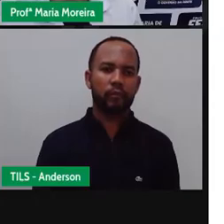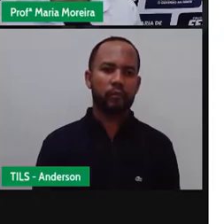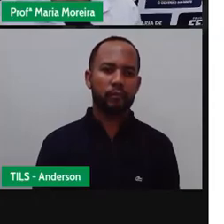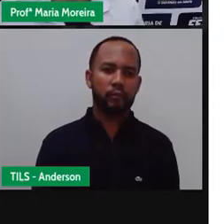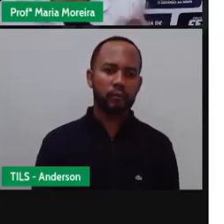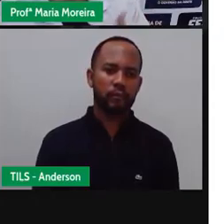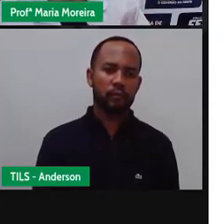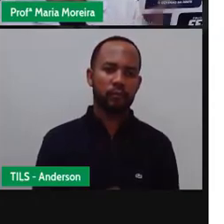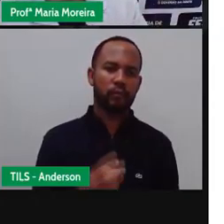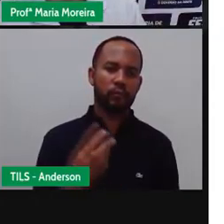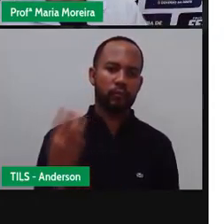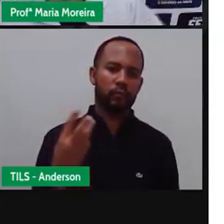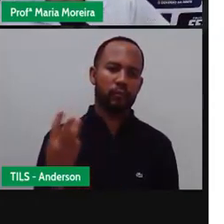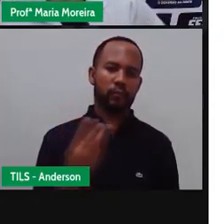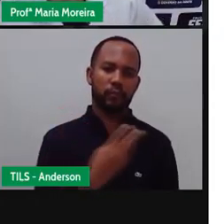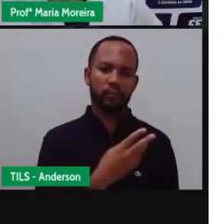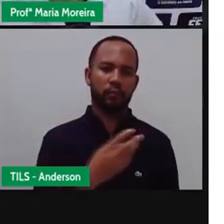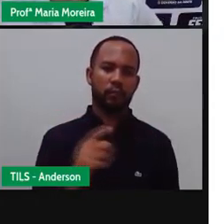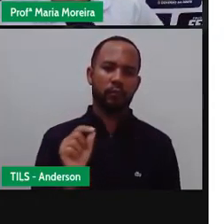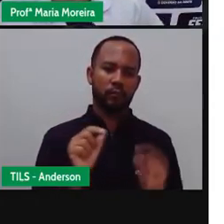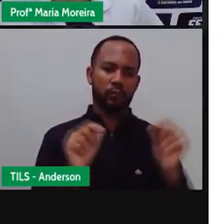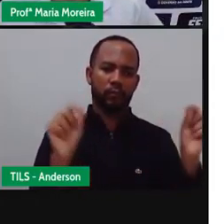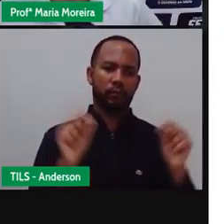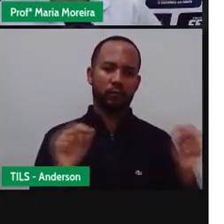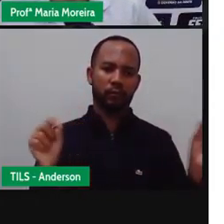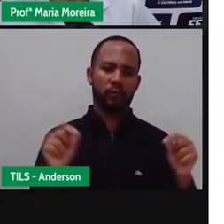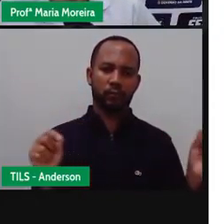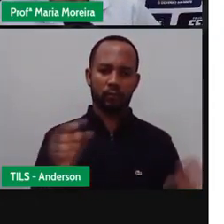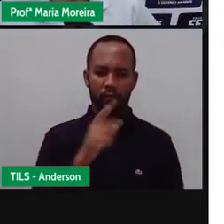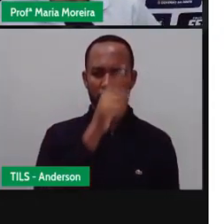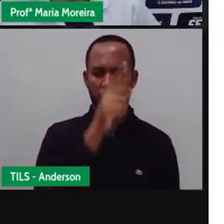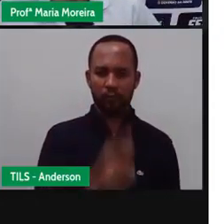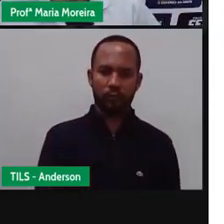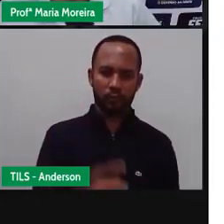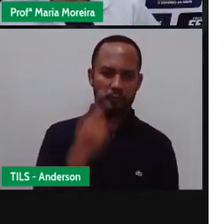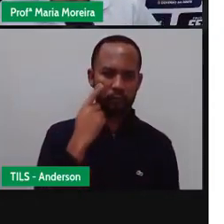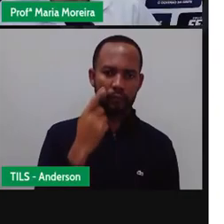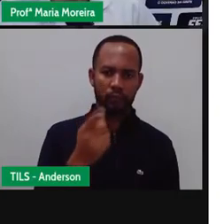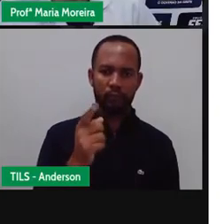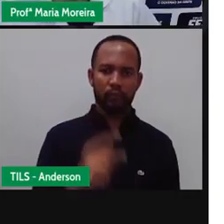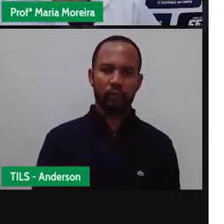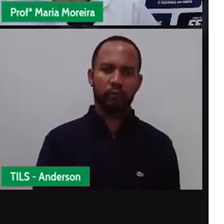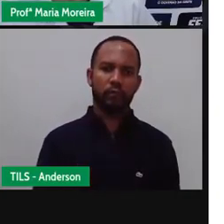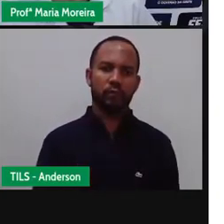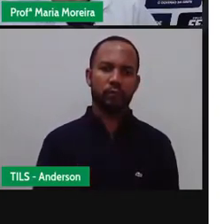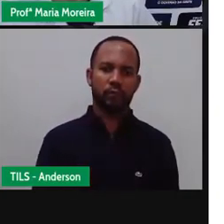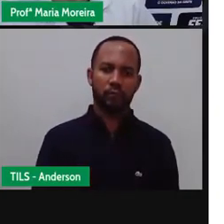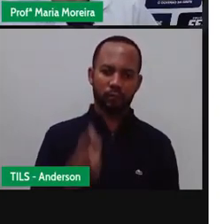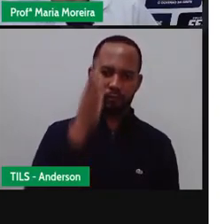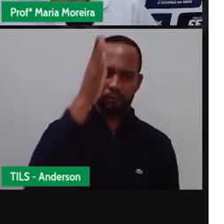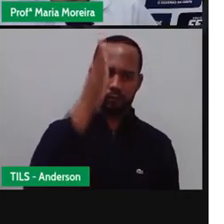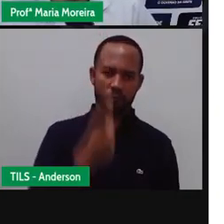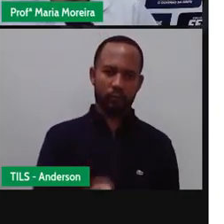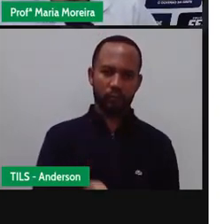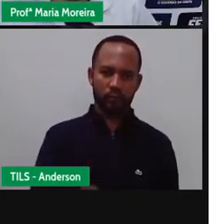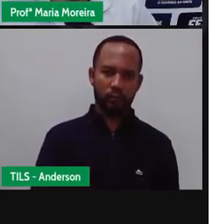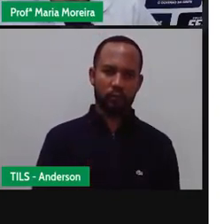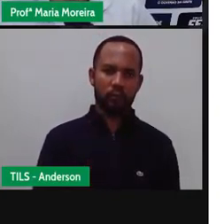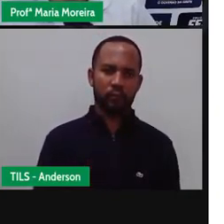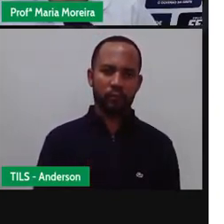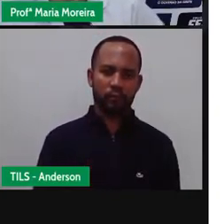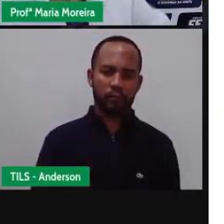3 de um lado, 3 do outro, 1 antena de um lado, outra do outro. E aí a Pro cortou. Tá vendo? Cortou a imagem,